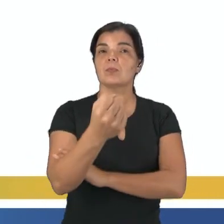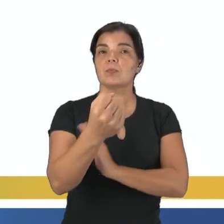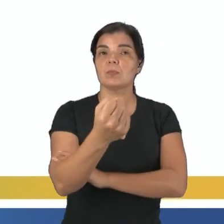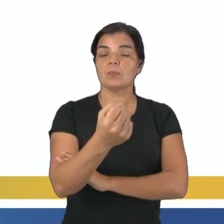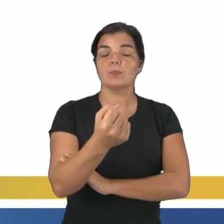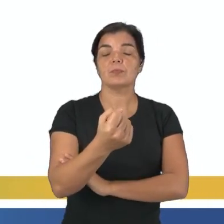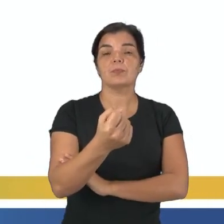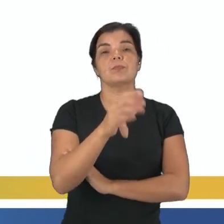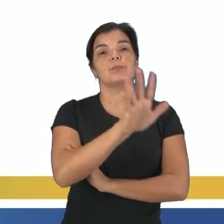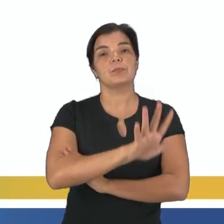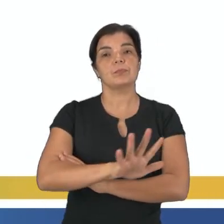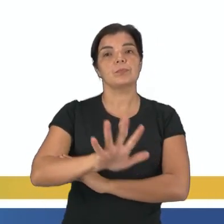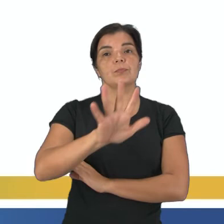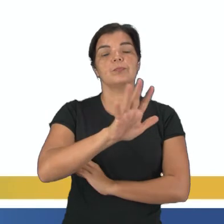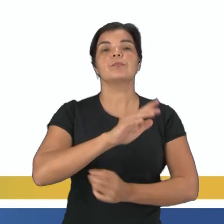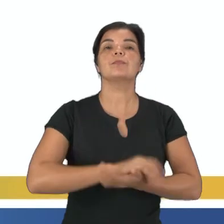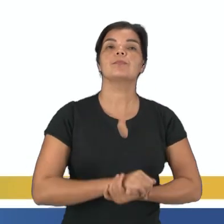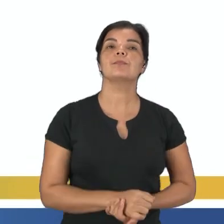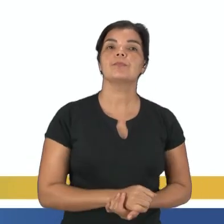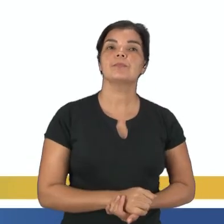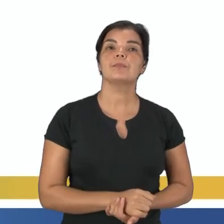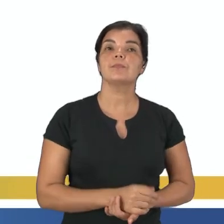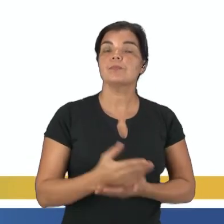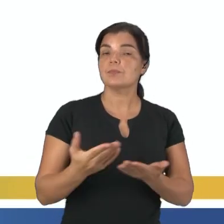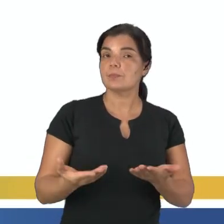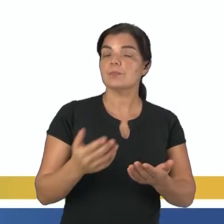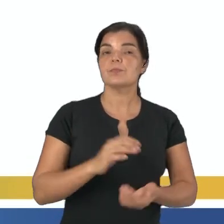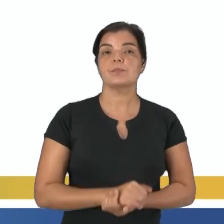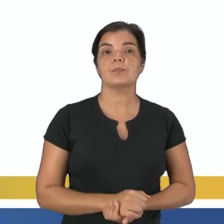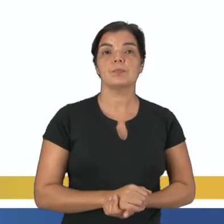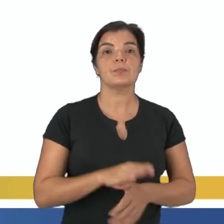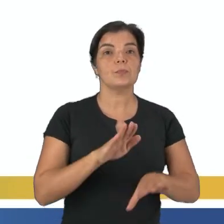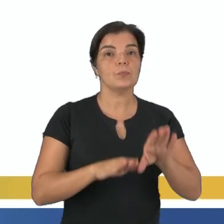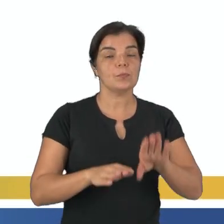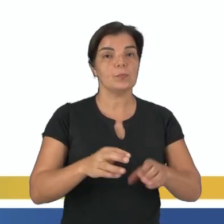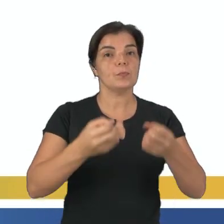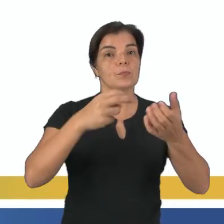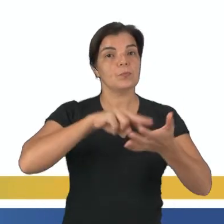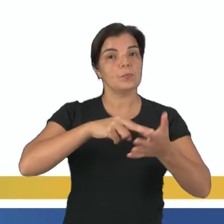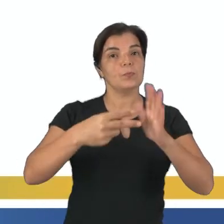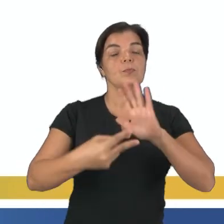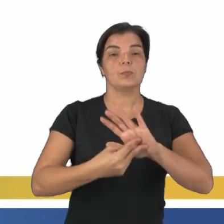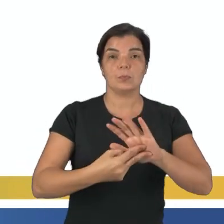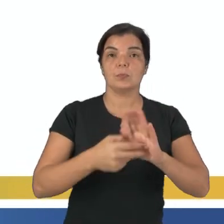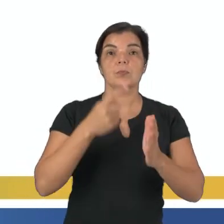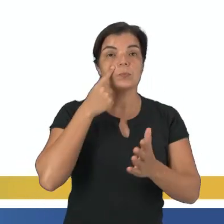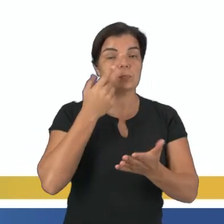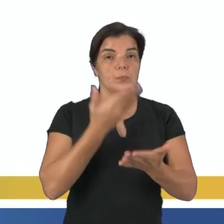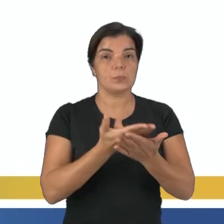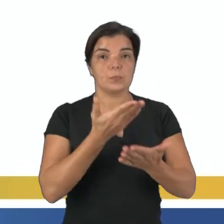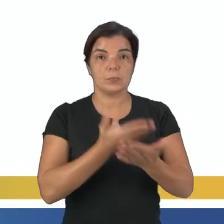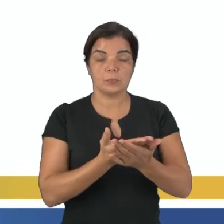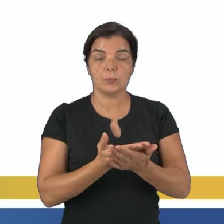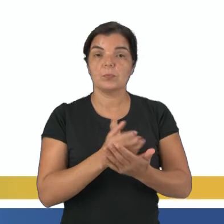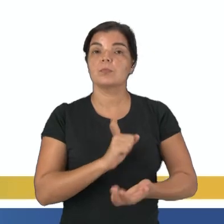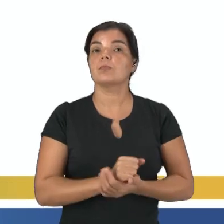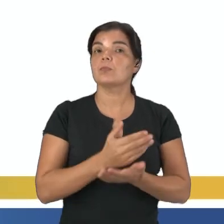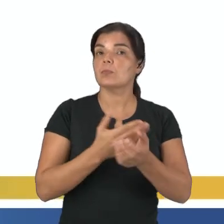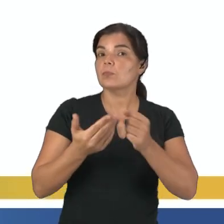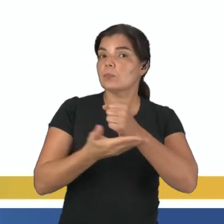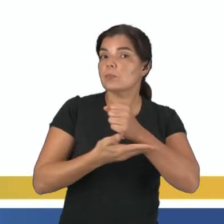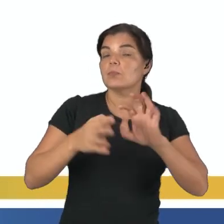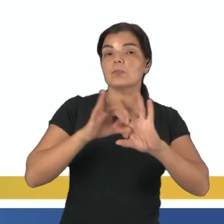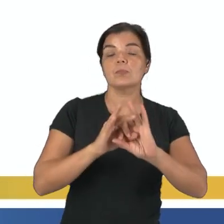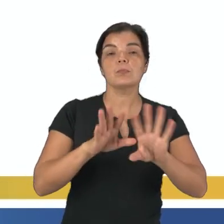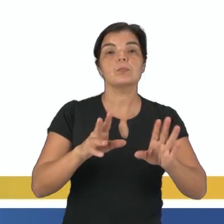perdido força no cenário nacional. Então, de acordo com o significado que a gente abordou dentro dessa aula dos princípios